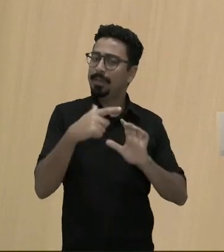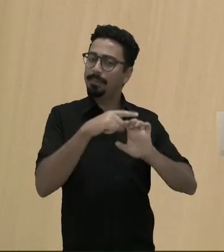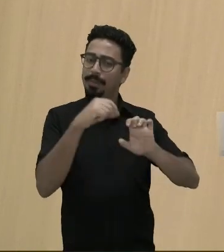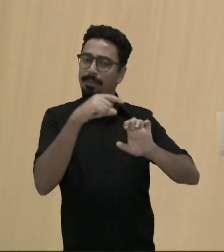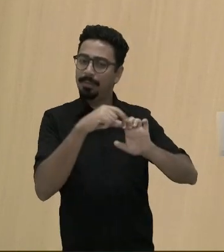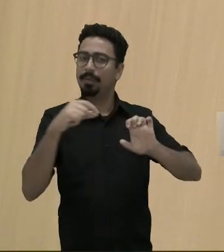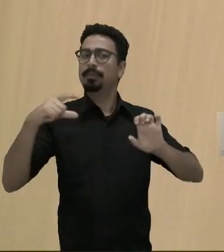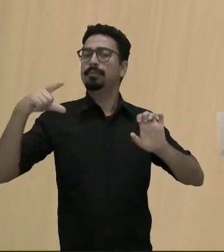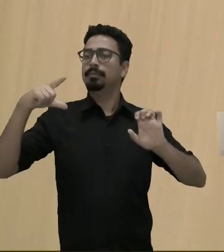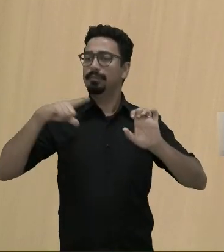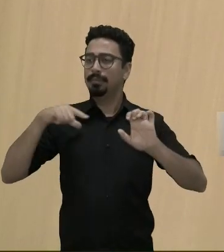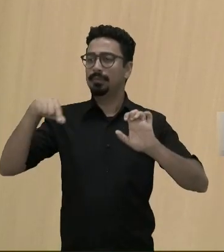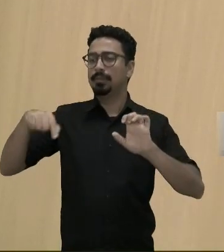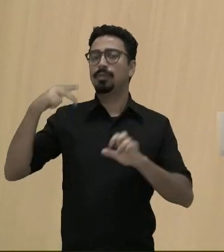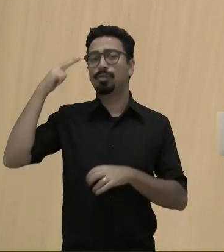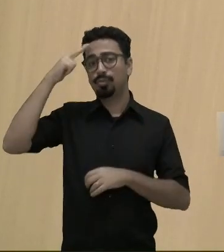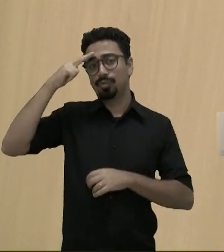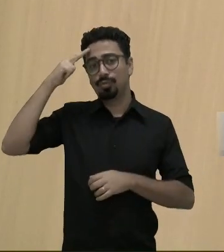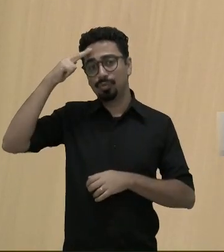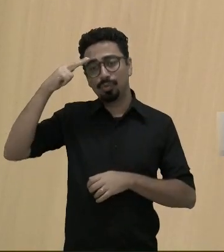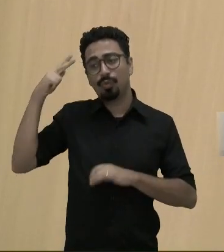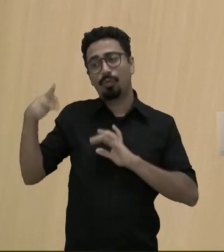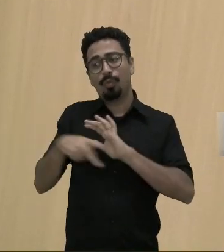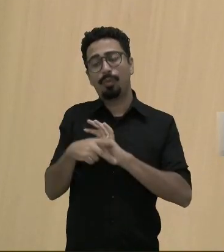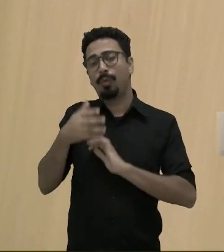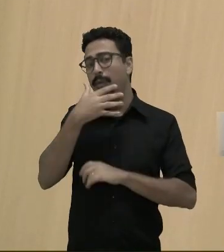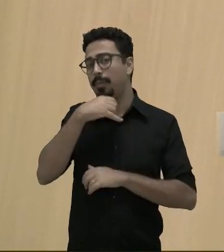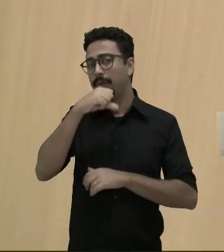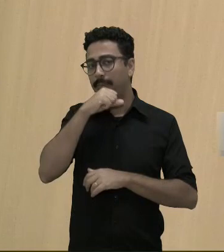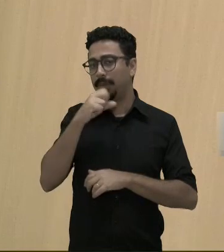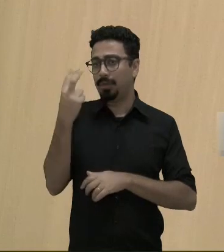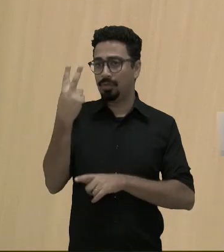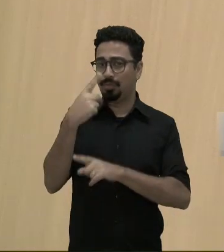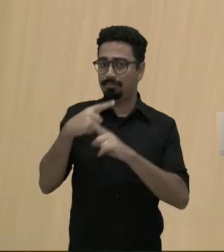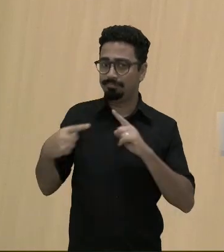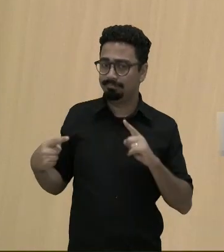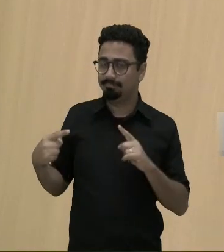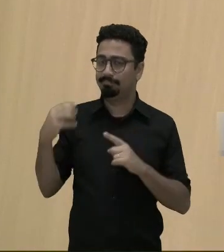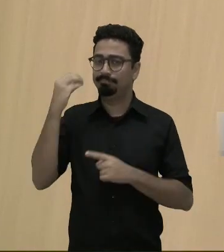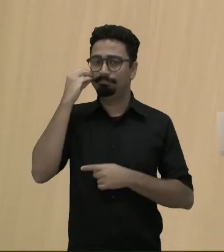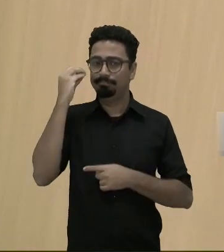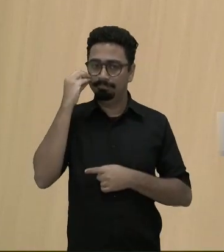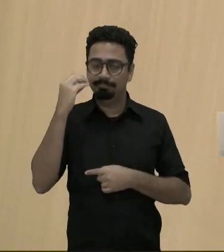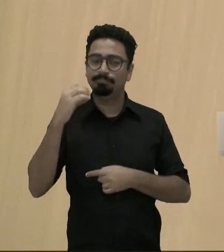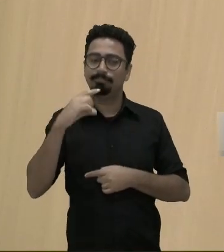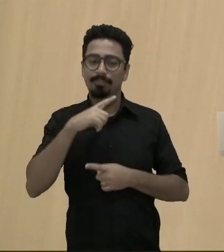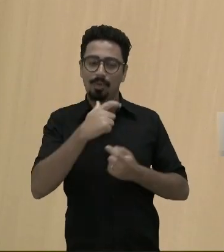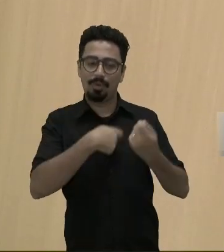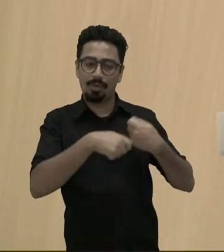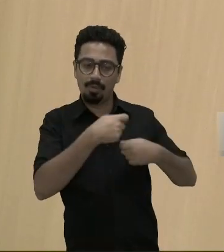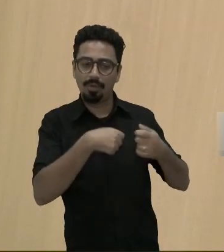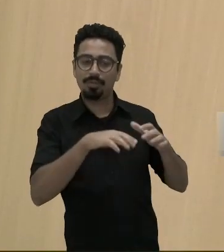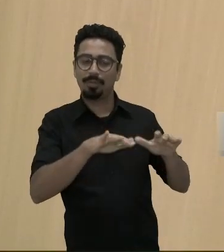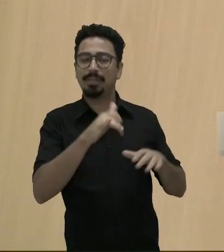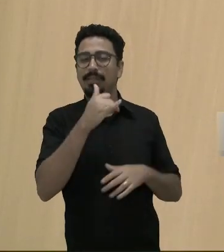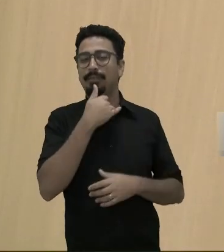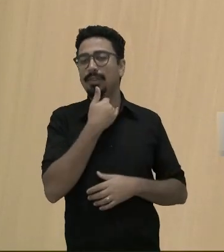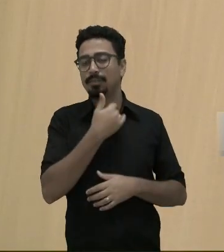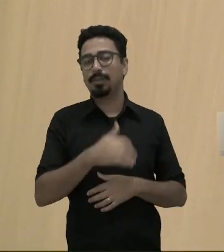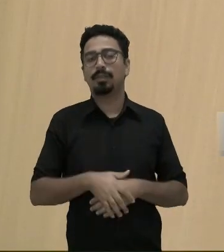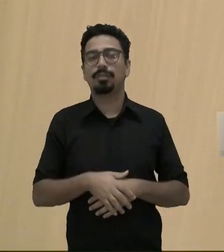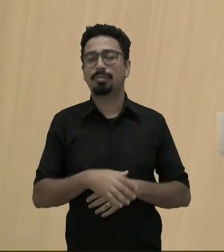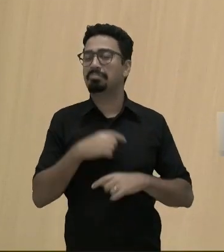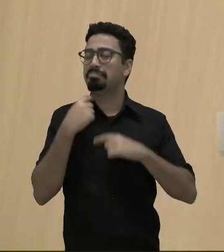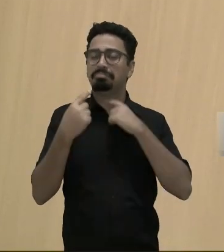foi realizar o sonho do meu pai. Meu pai, por duas vezes, tentou empreender e, infelizmente, não